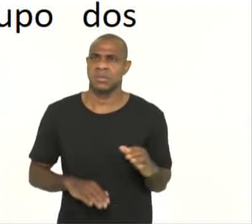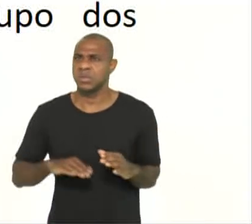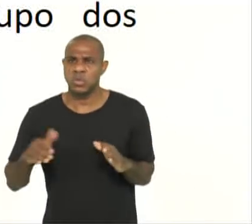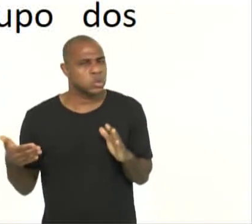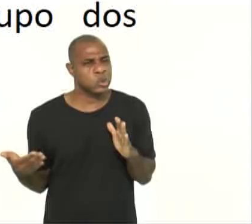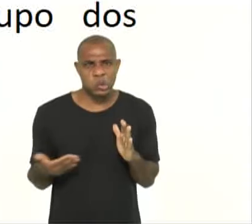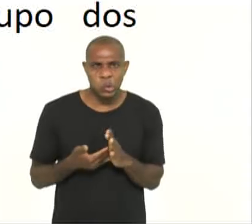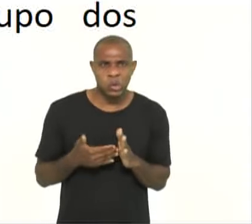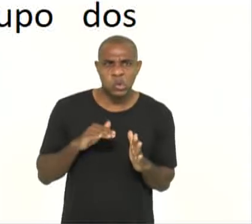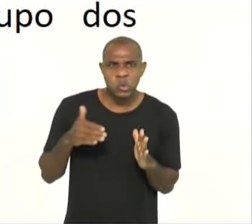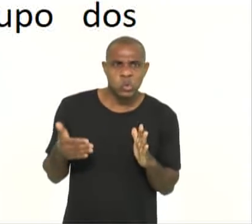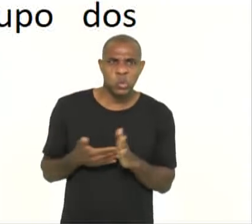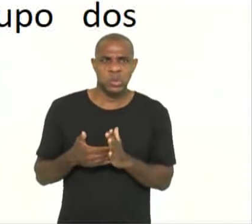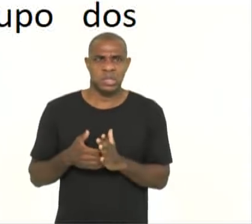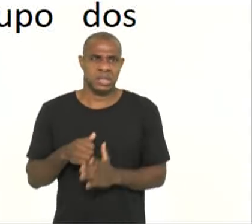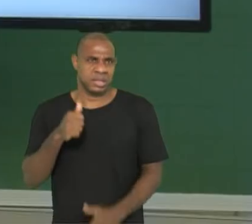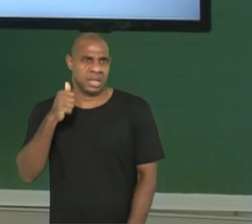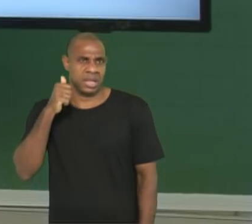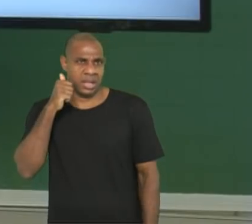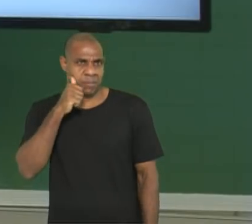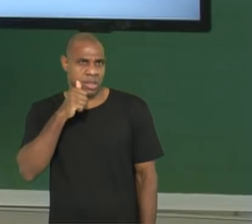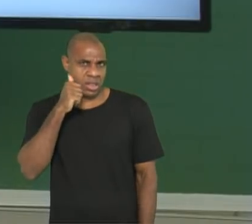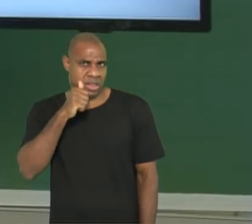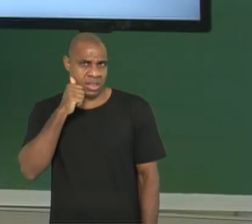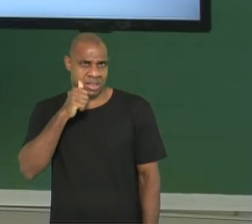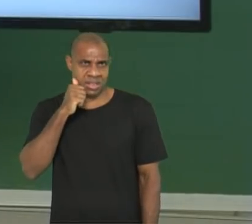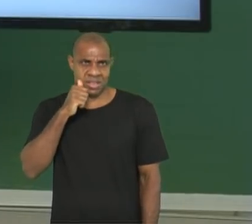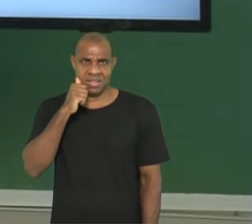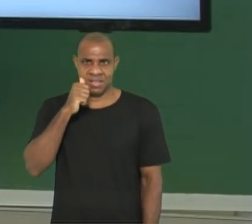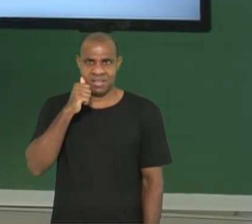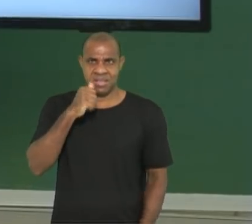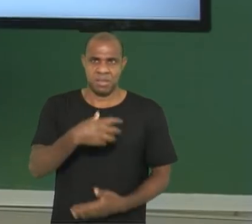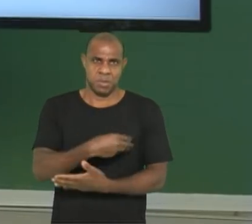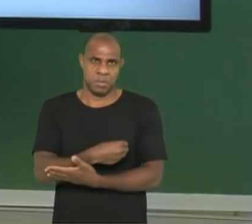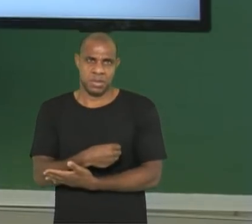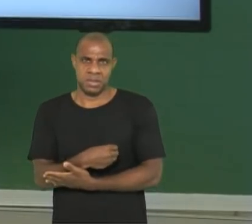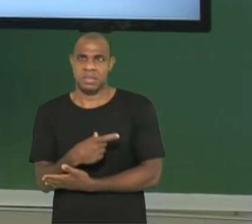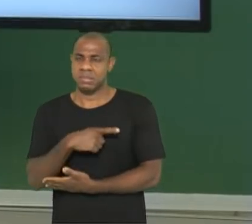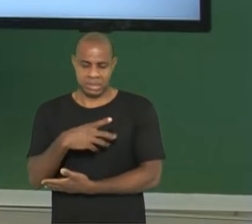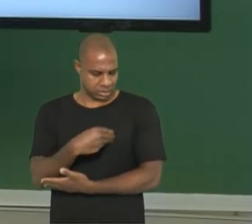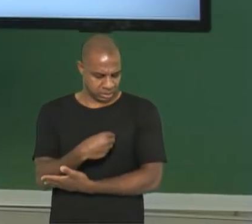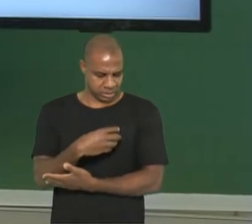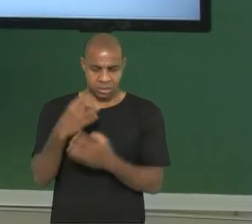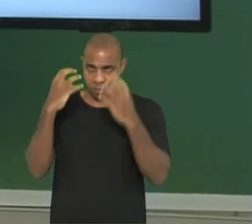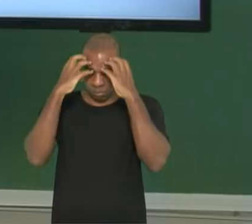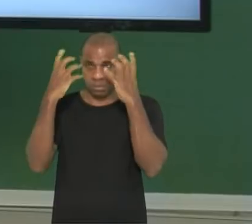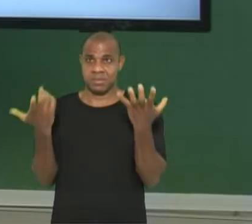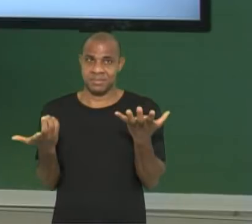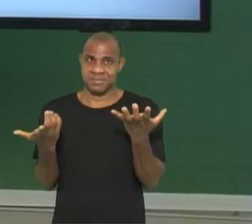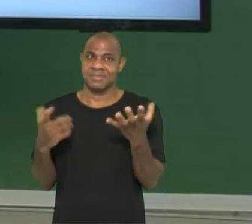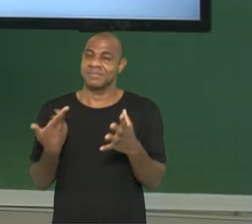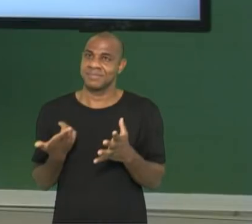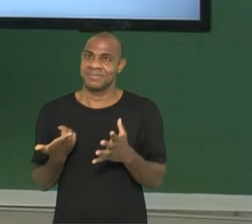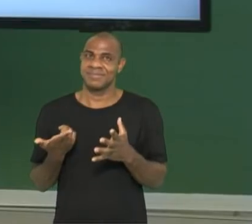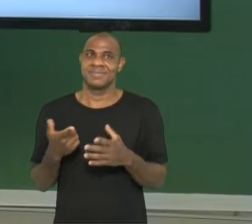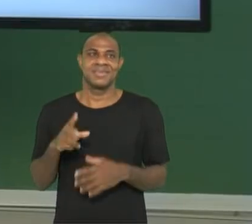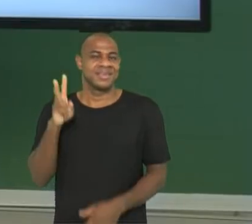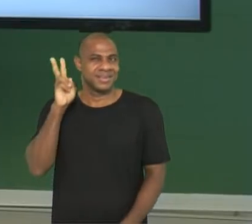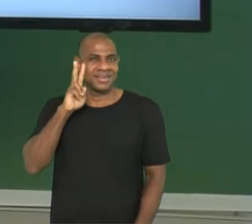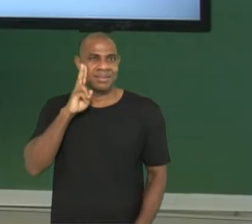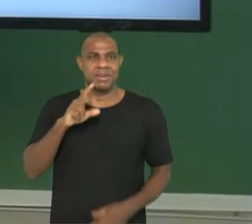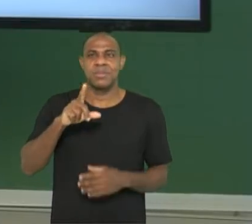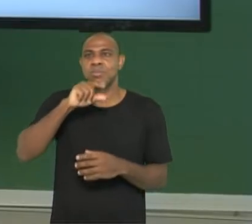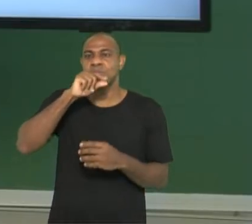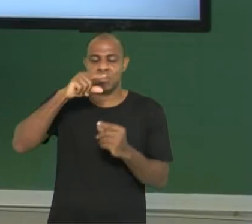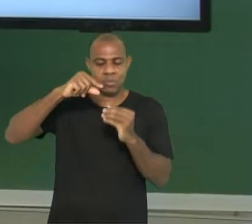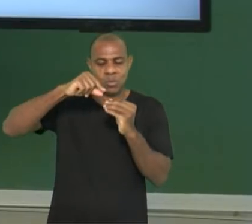de mamíferos têm mamas. Os ornitorrincos e as equidinas liberam seu leite através dos poros que eles